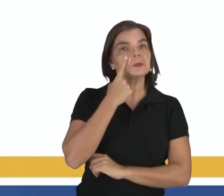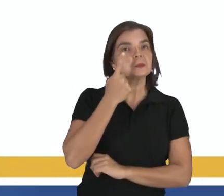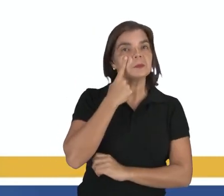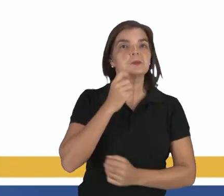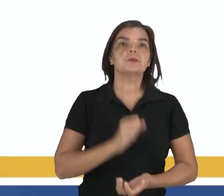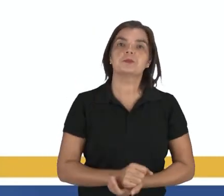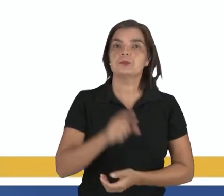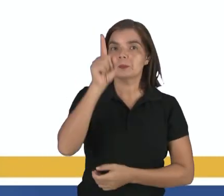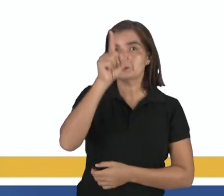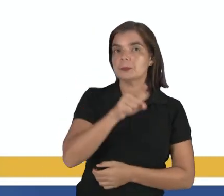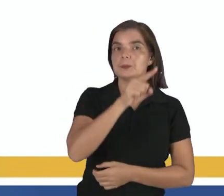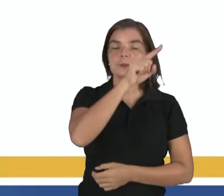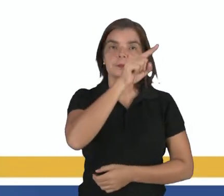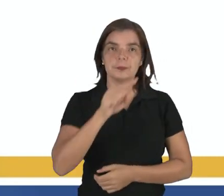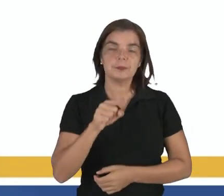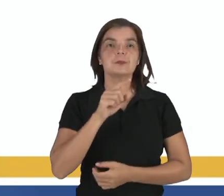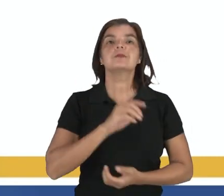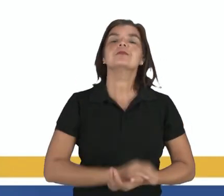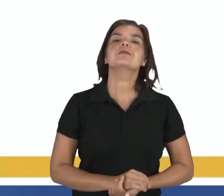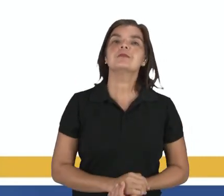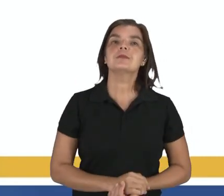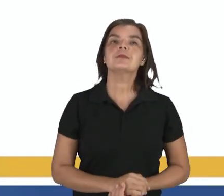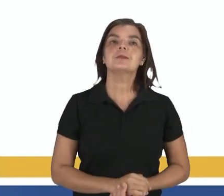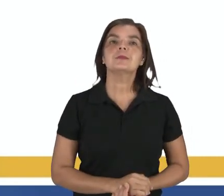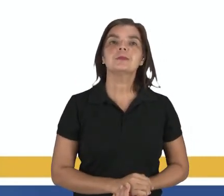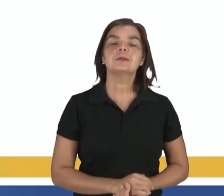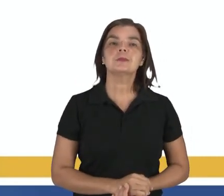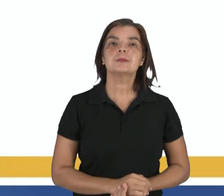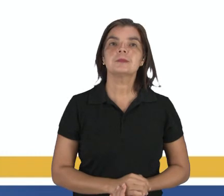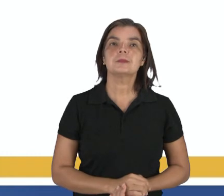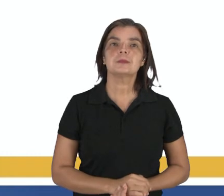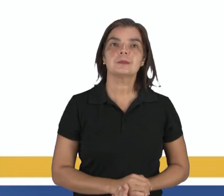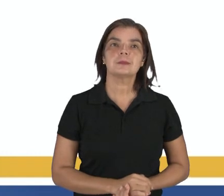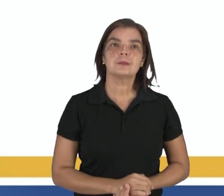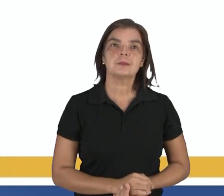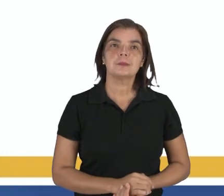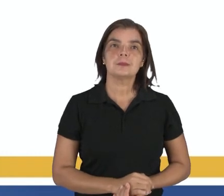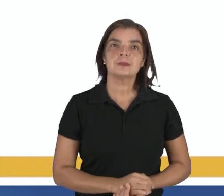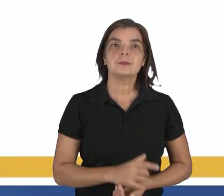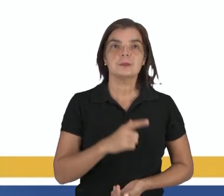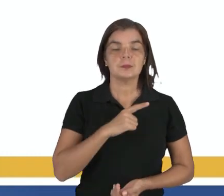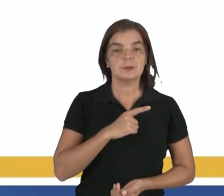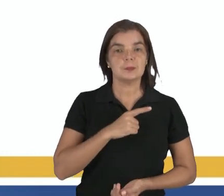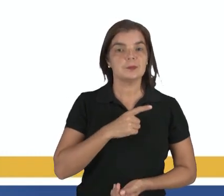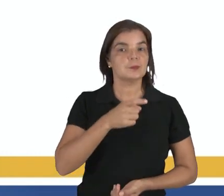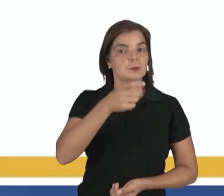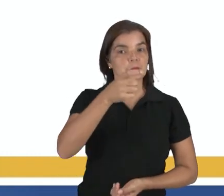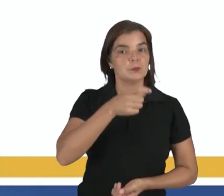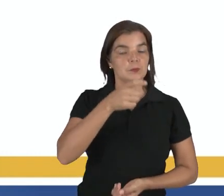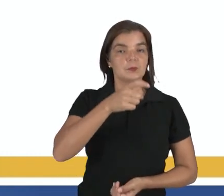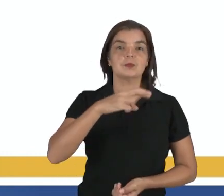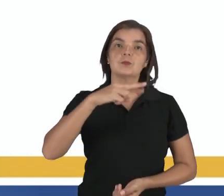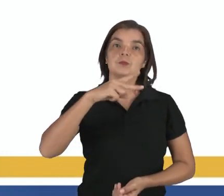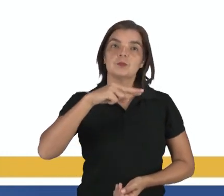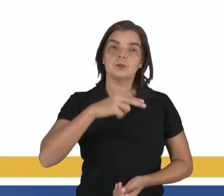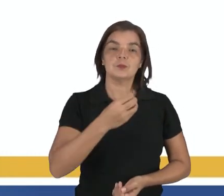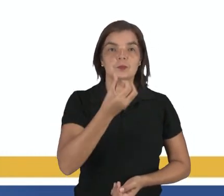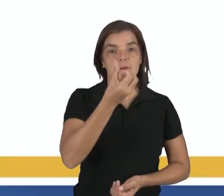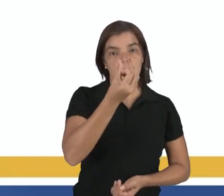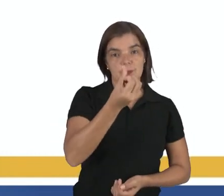fazer aqui meio pelos extremos, na regrinha de 3, fazer a multiplicação, e aí nós temos como resultado